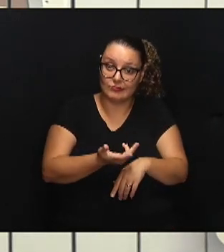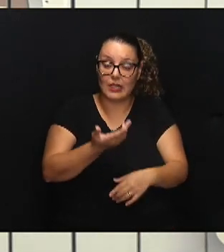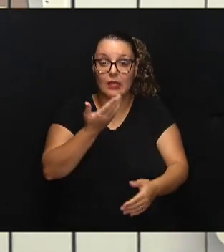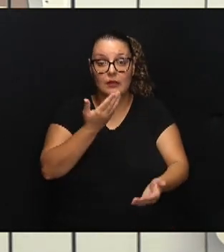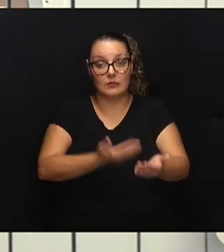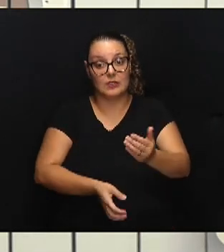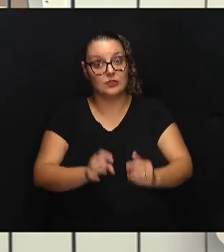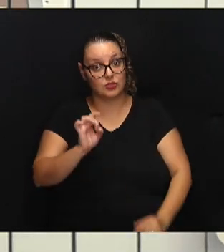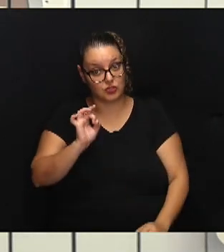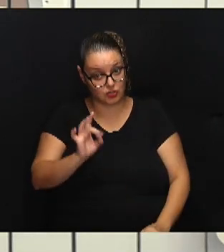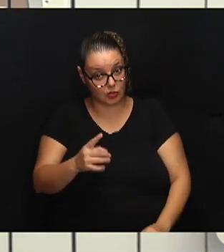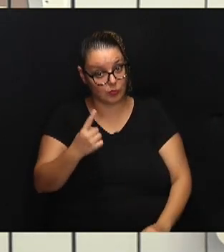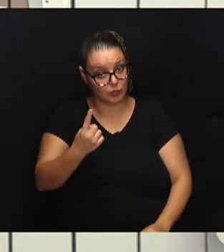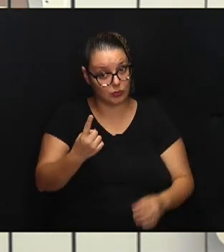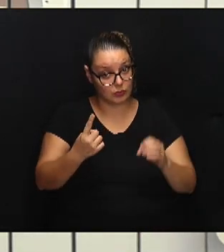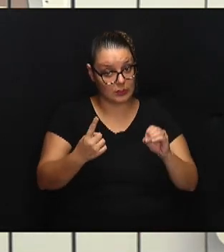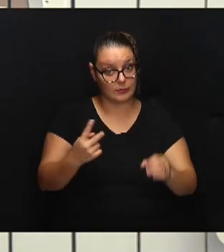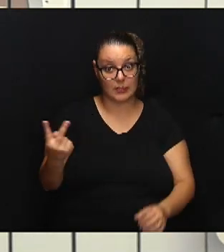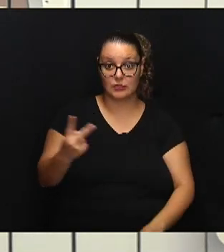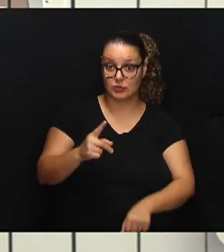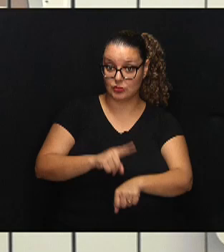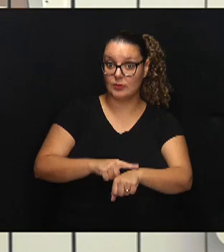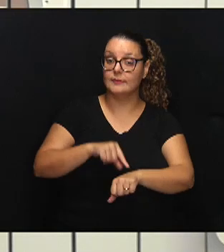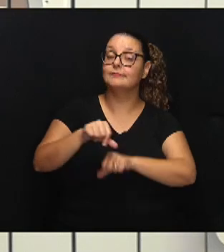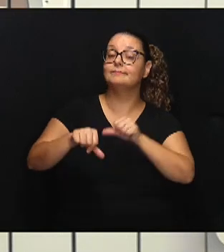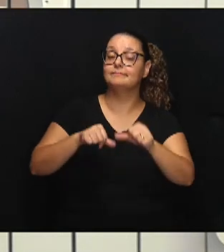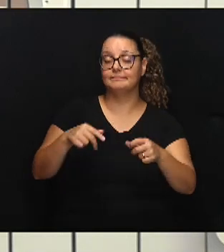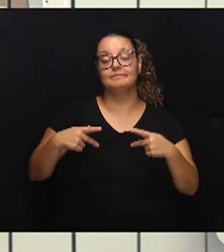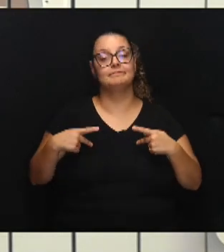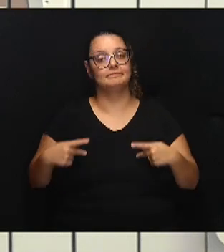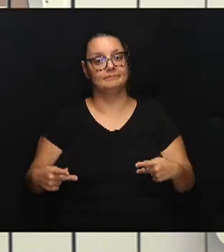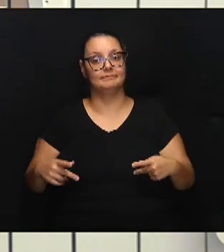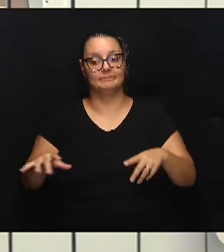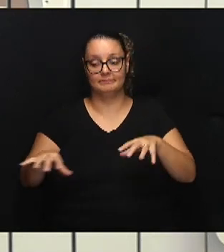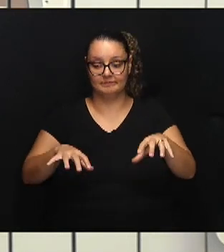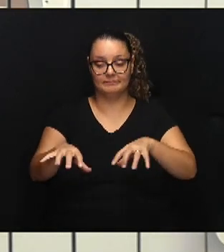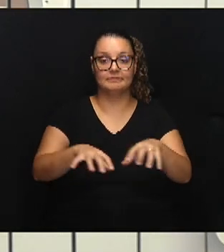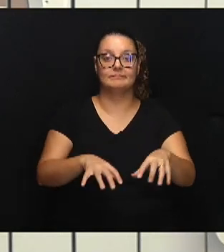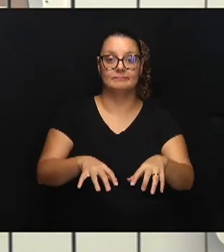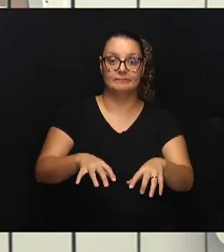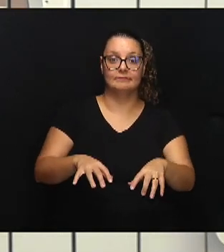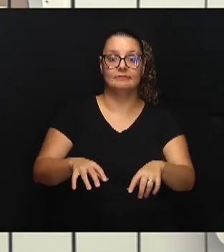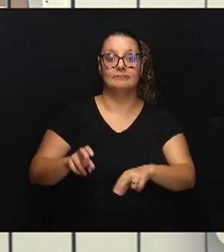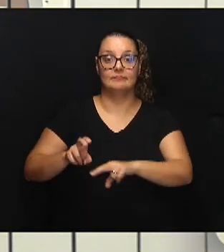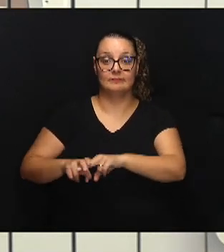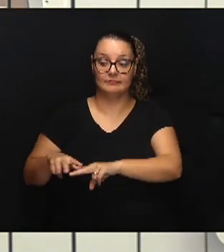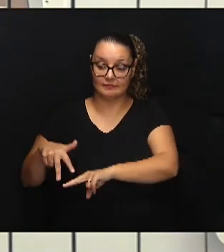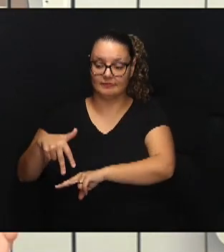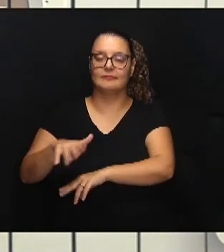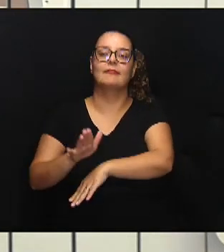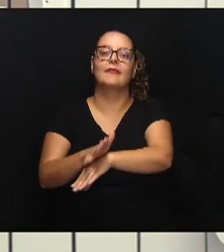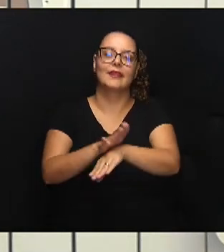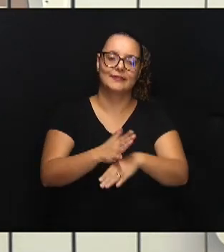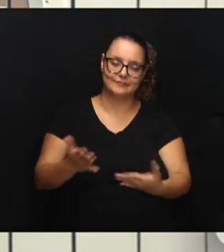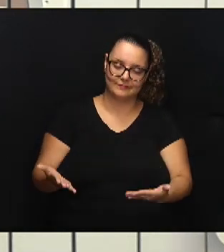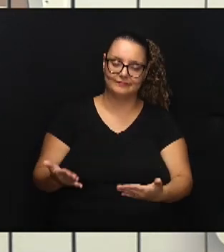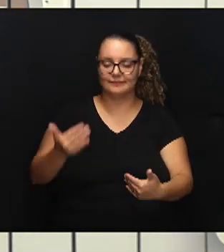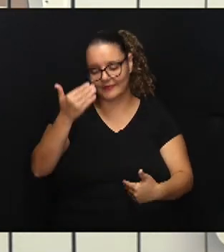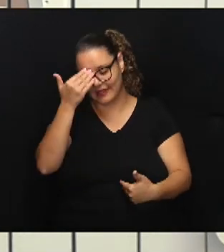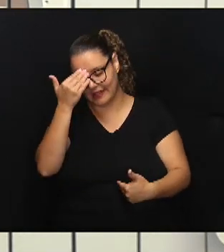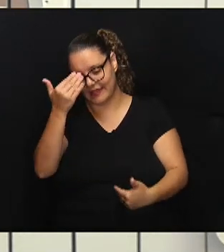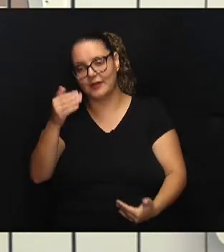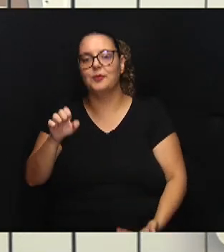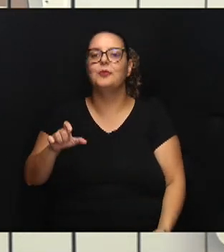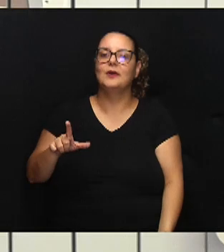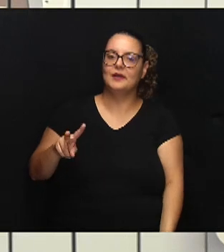por 1-0. Só que no segundo tempo mudou a postura, os jogadores que vieram do banco contribuíram e graças ao